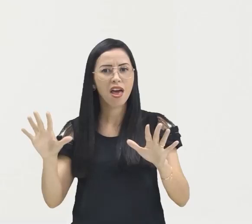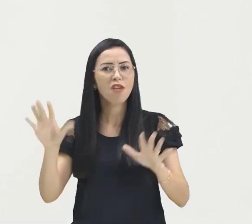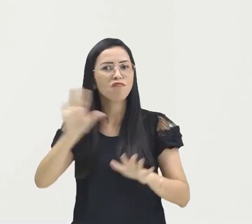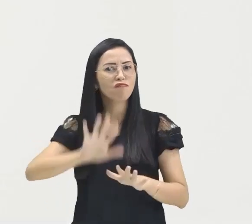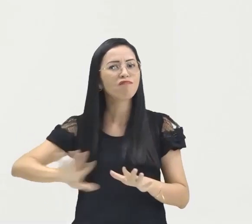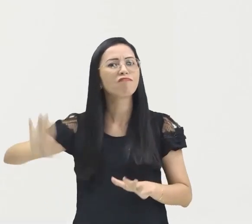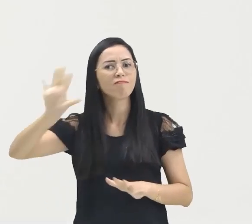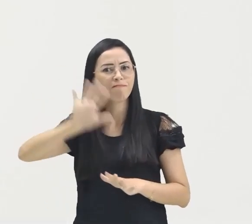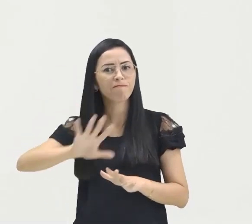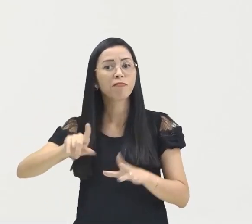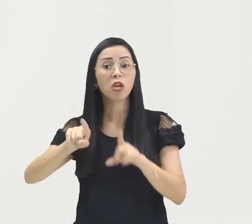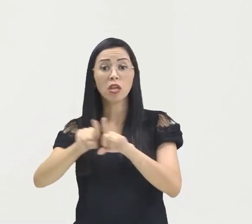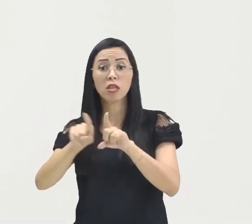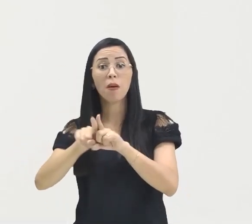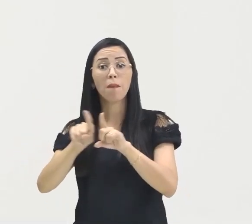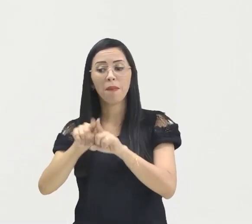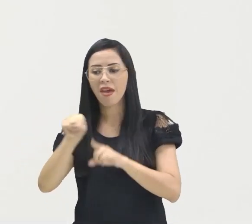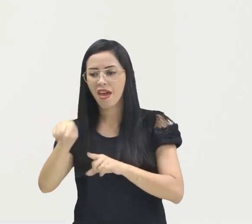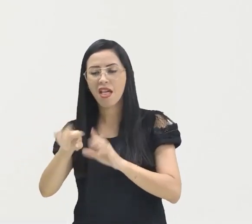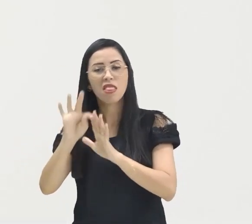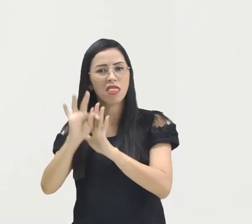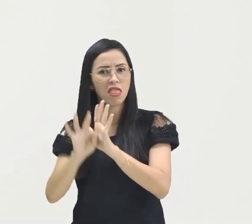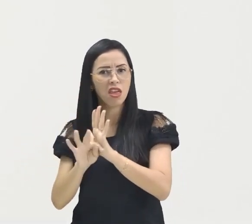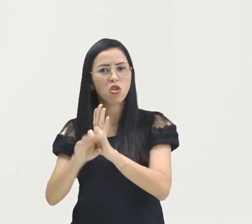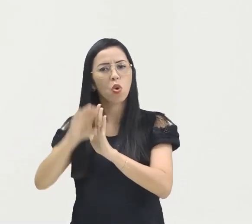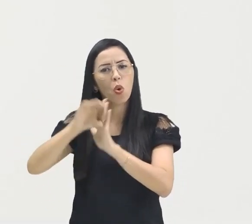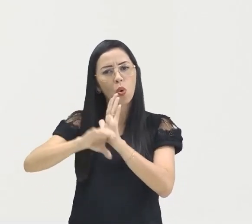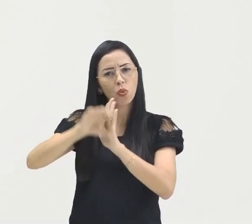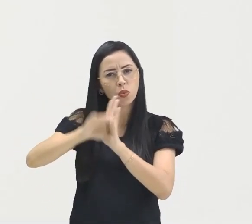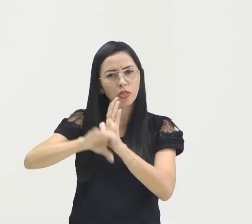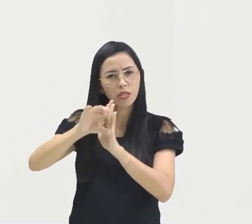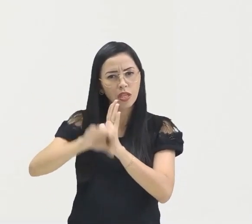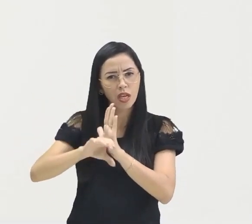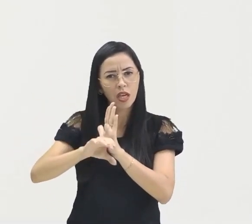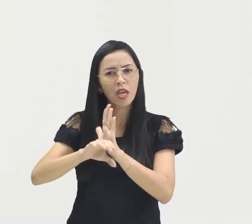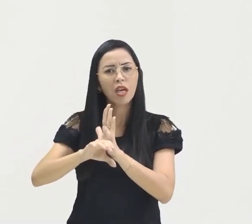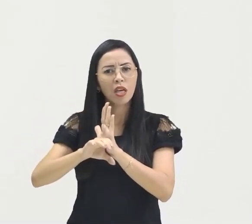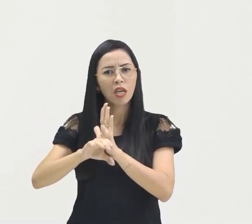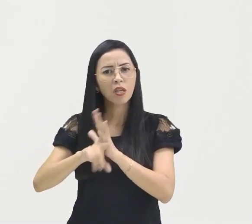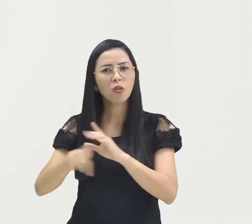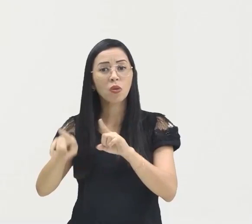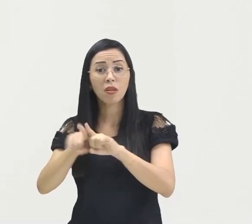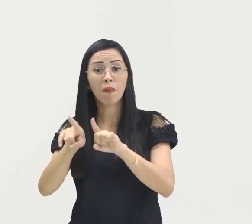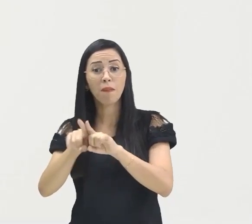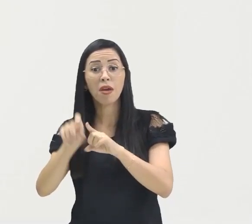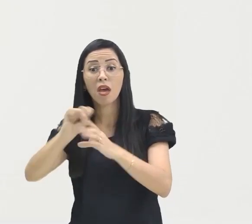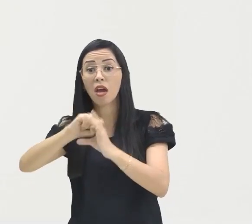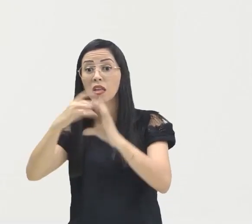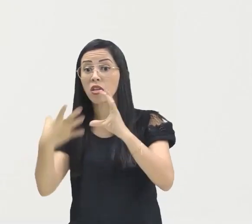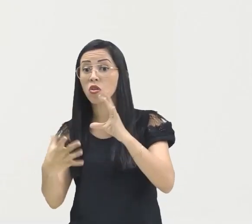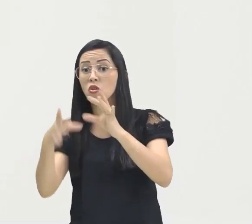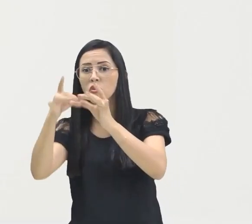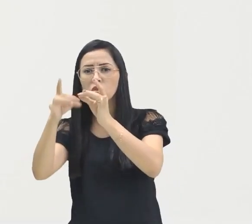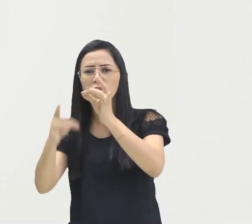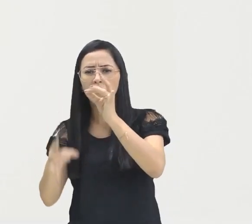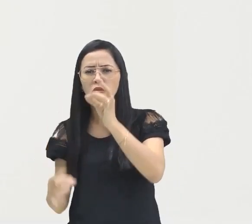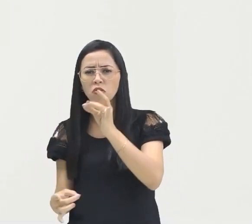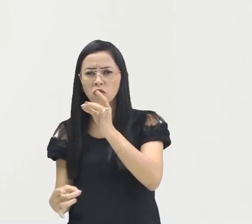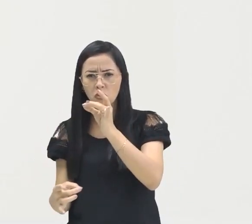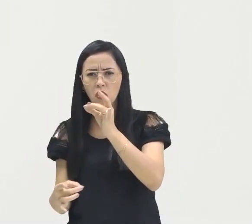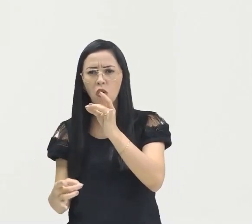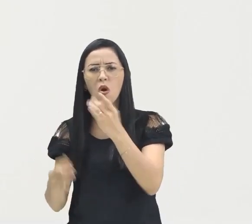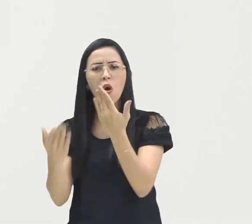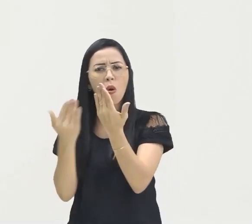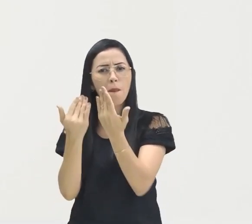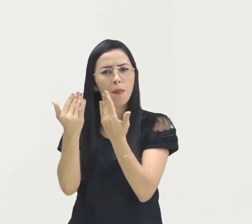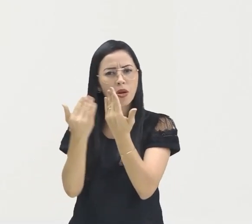e definições. Realizar descrições de característica. Recorrer a enumerações,